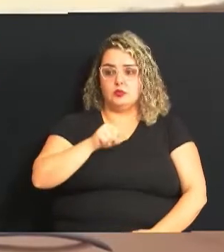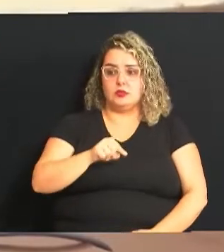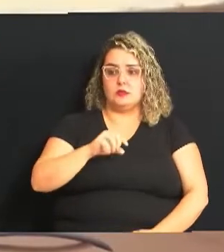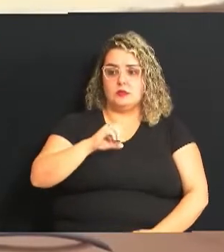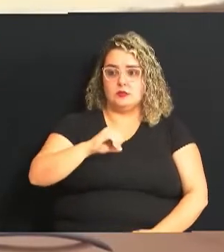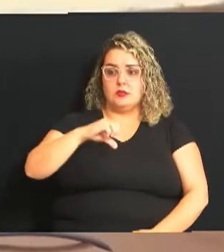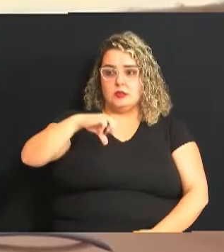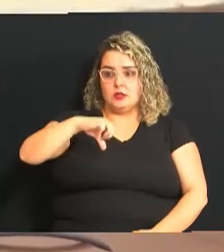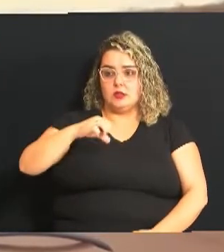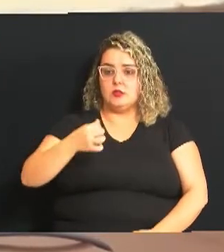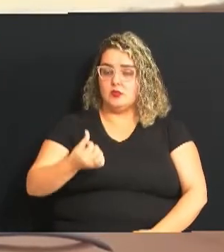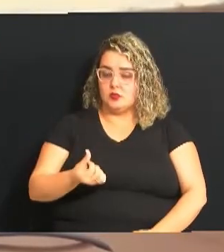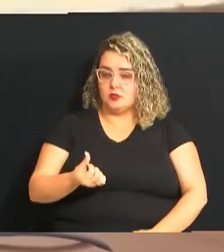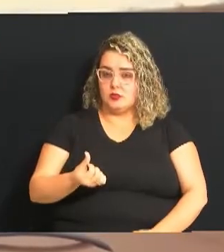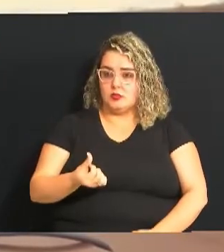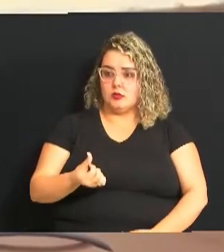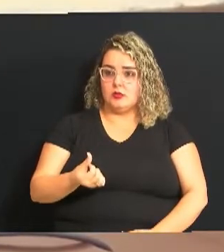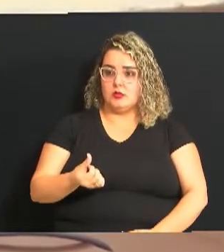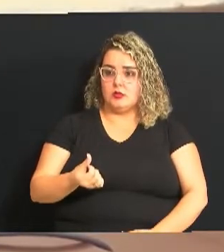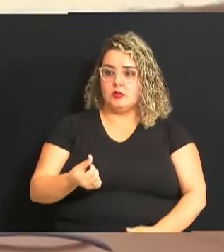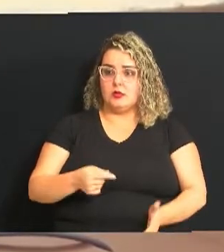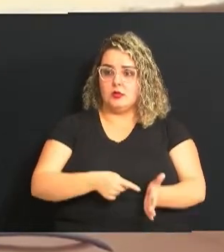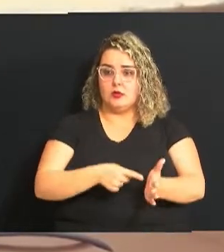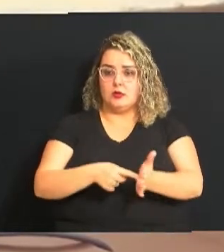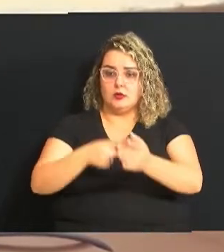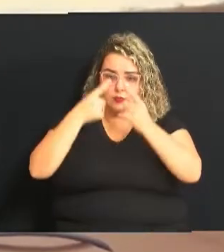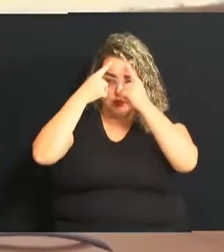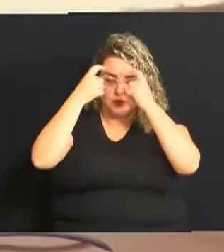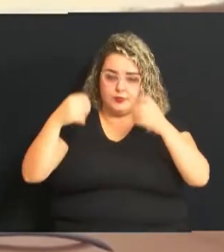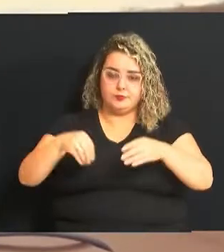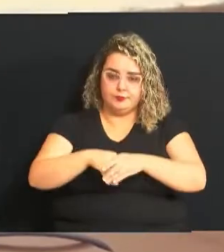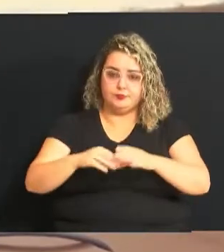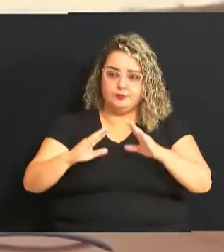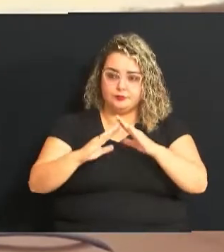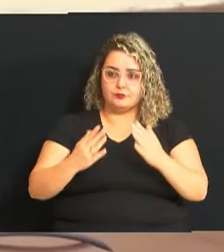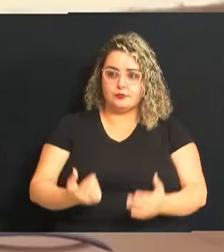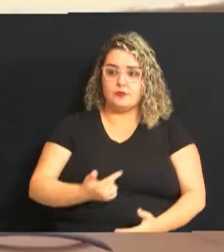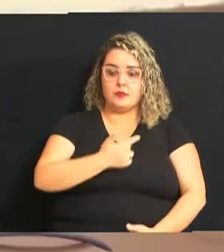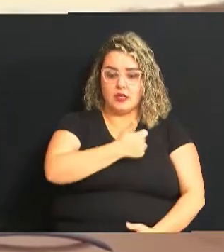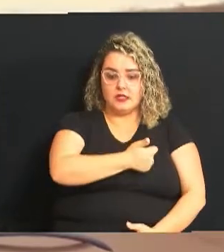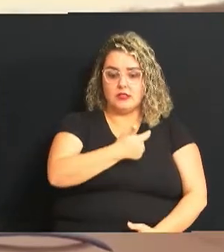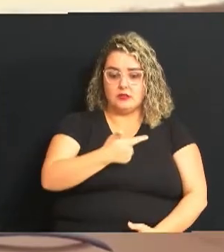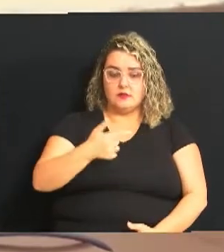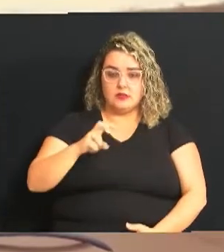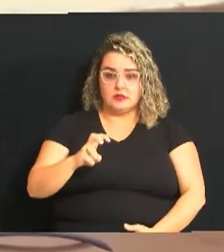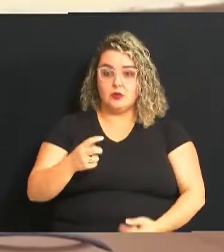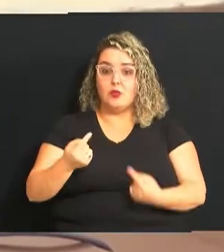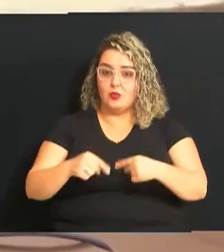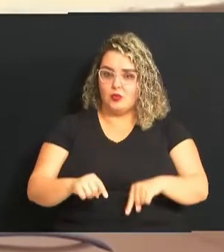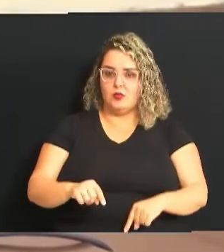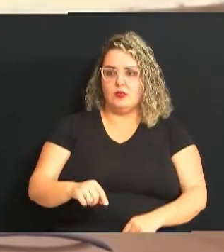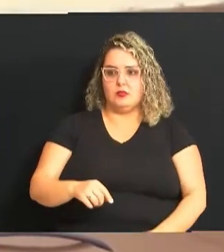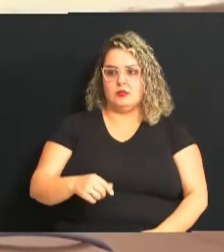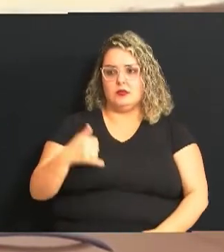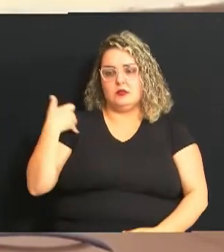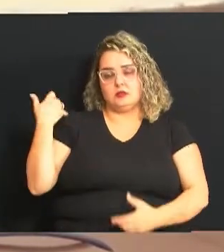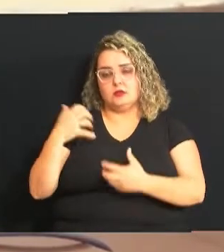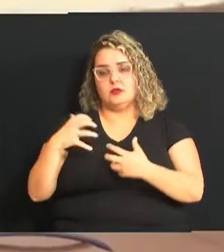2.096 ocorrências de violência doméstica, dos quais 125 contra idosos. Em